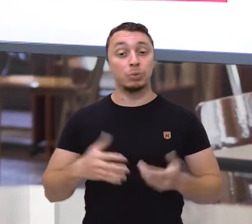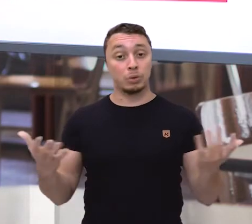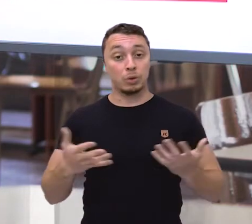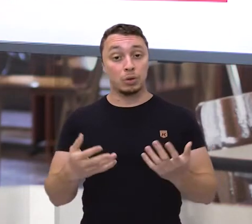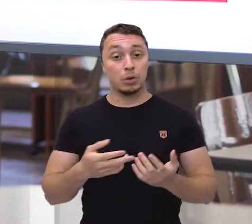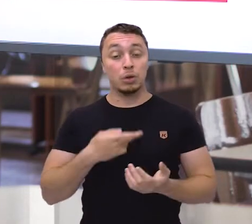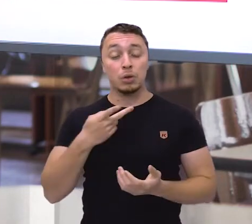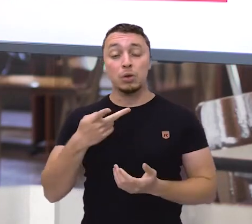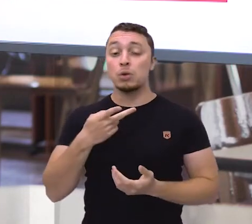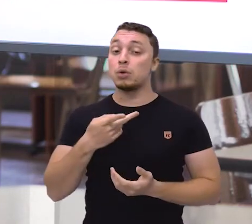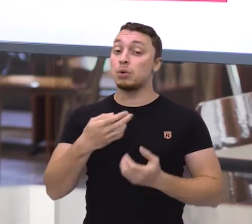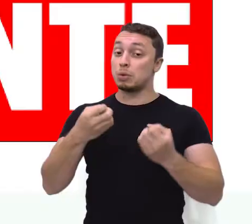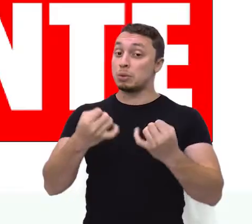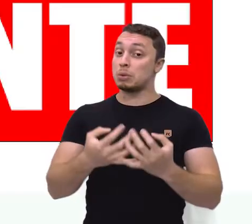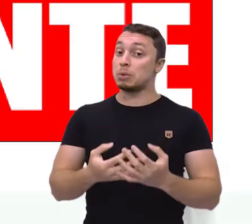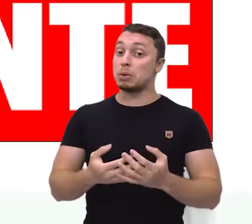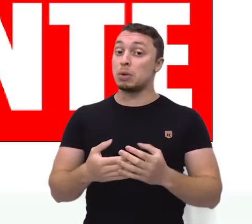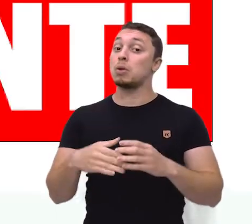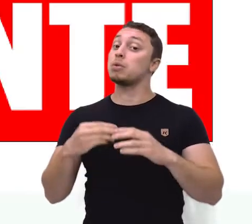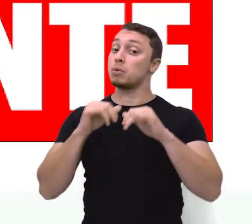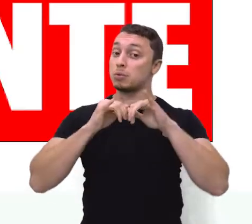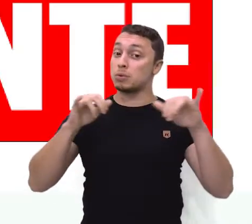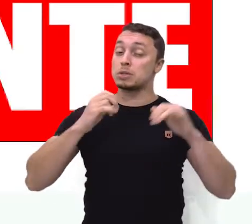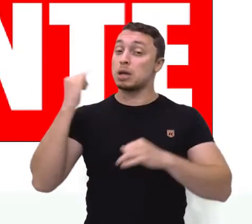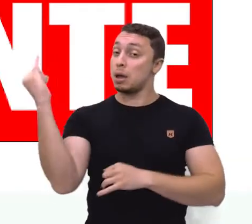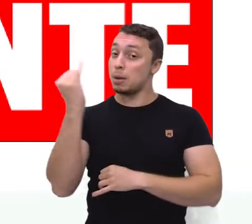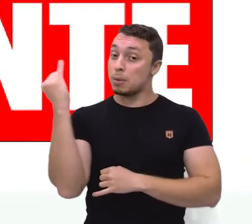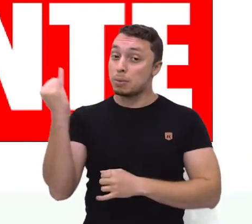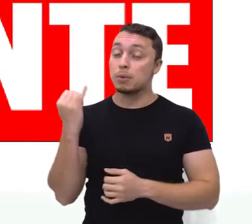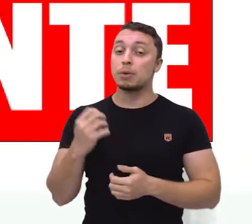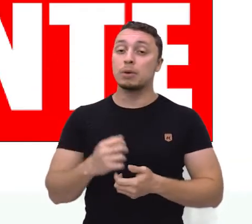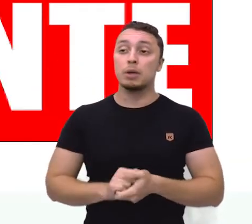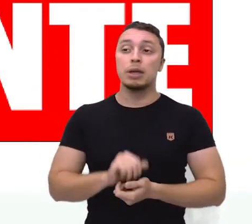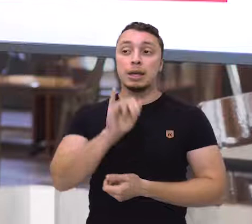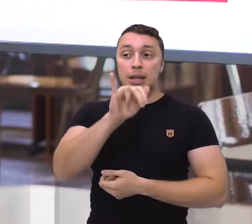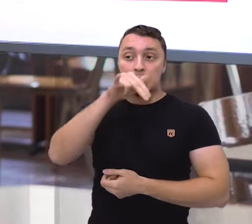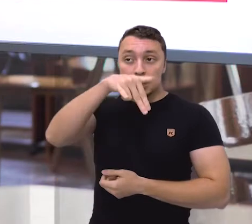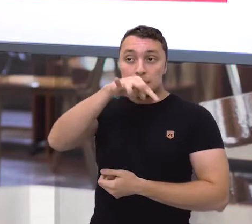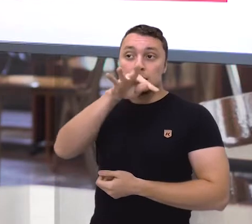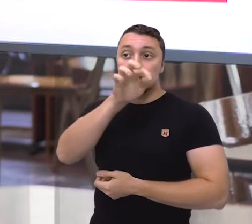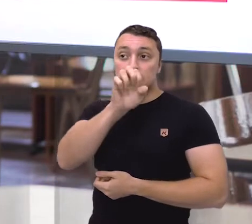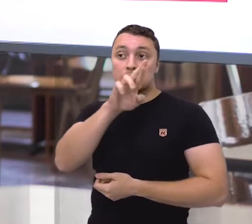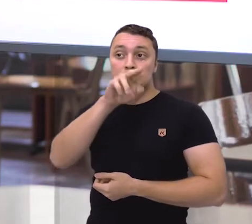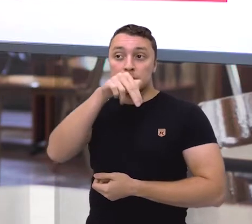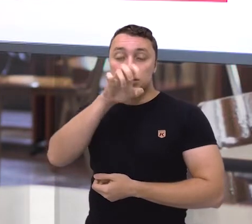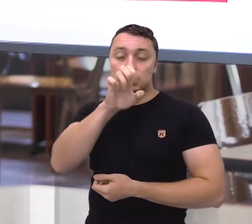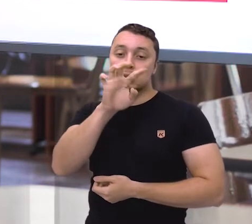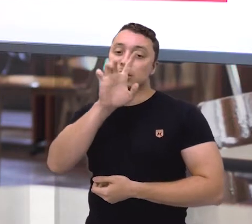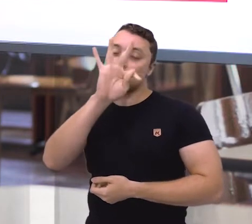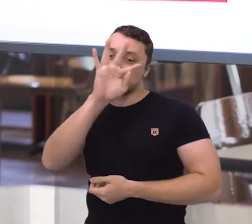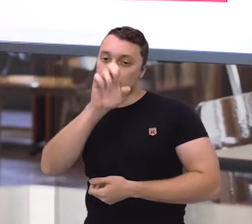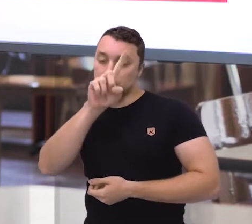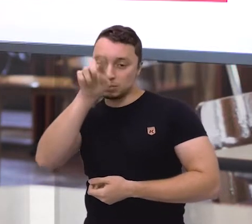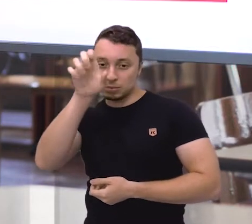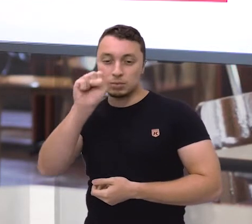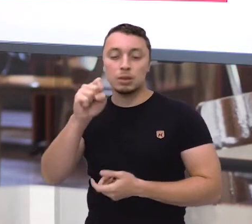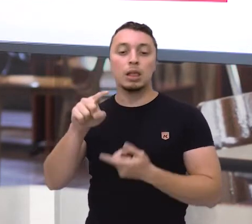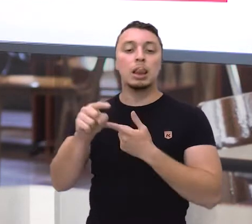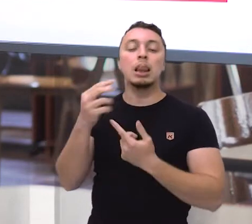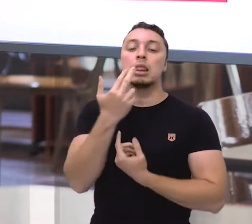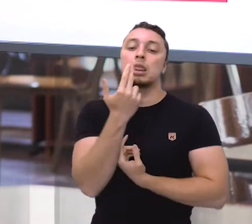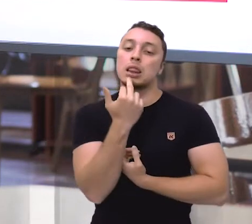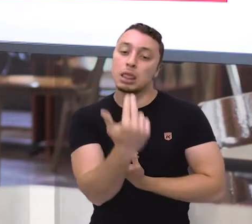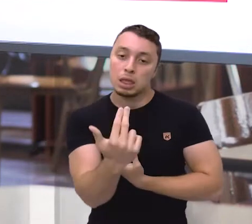Agora vamos observar algo, comunicado importante com relação ao internetês. É um dialeto, é uma linguagem que está